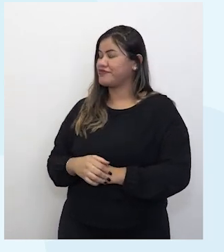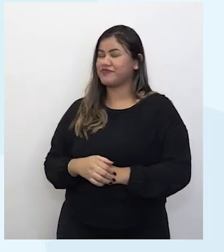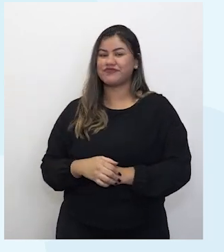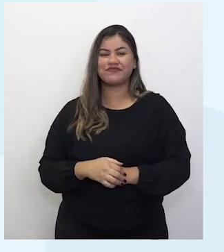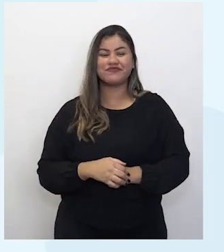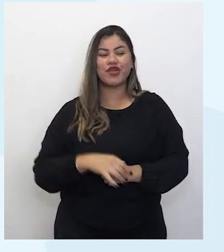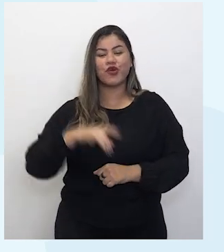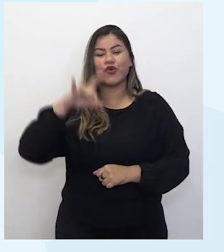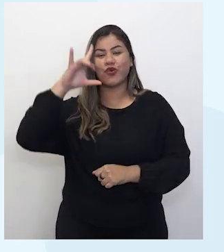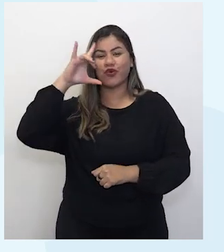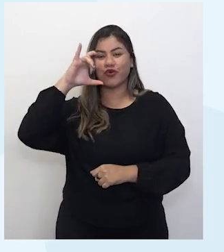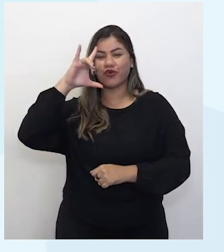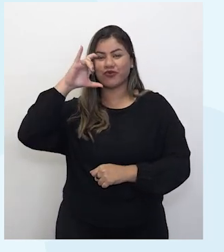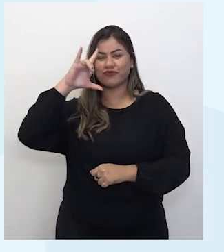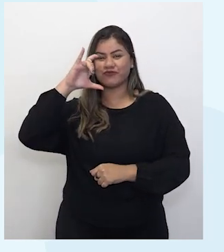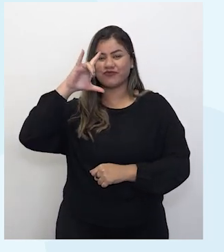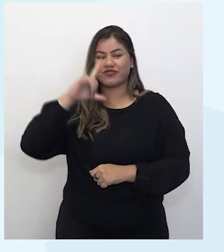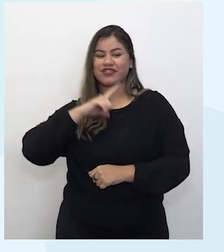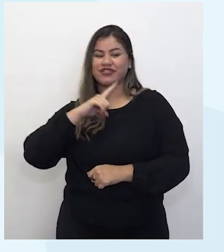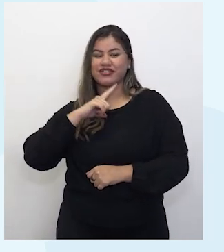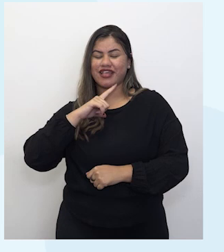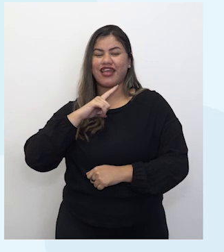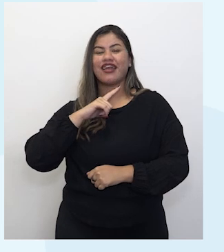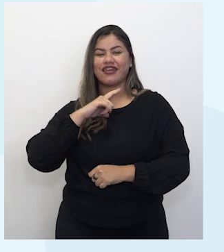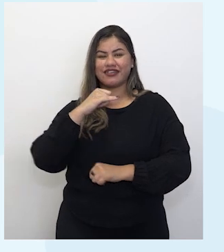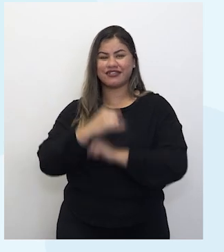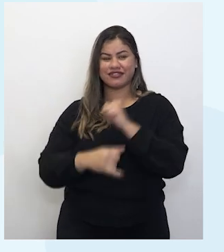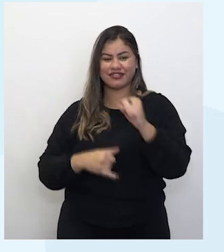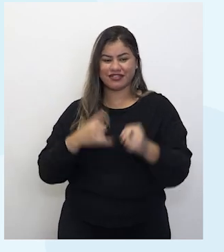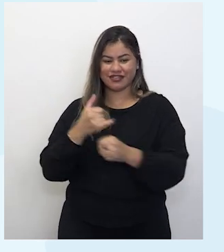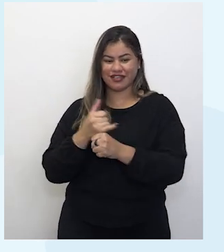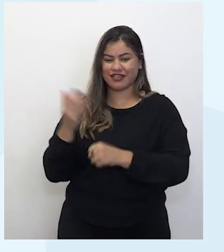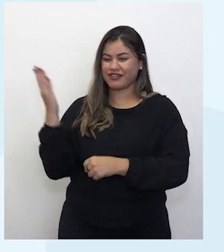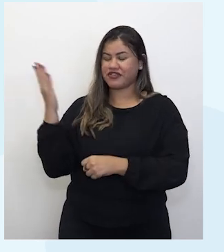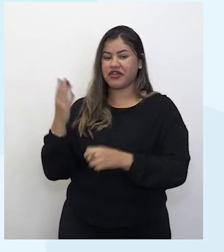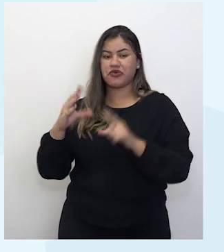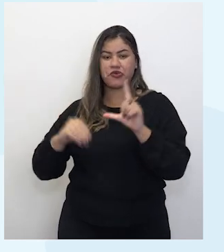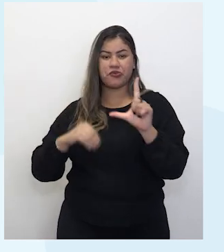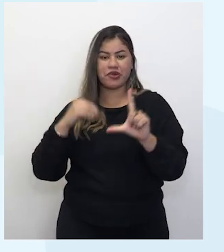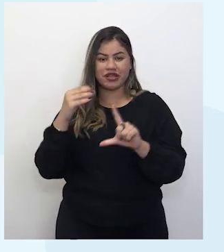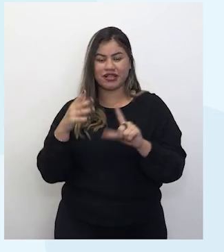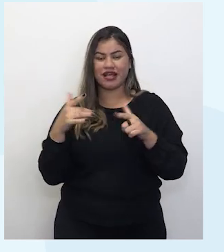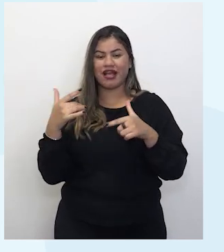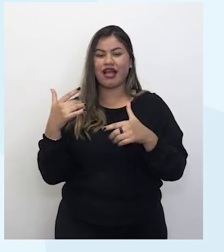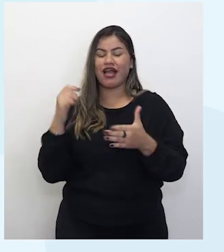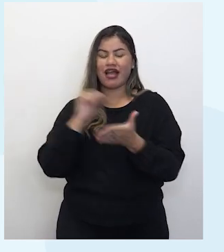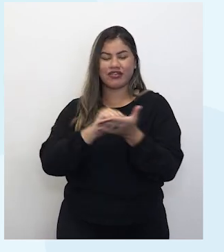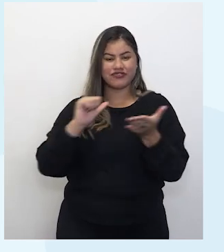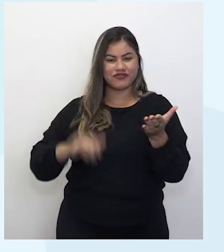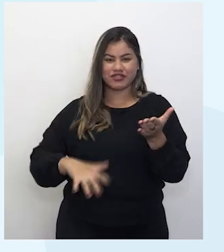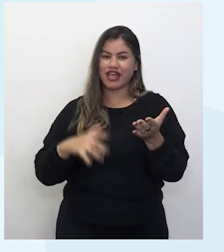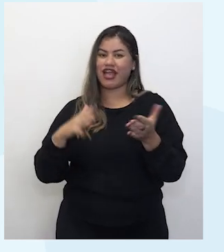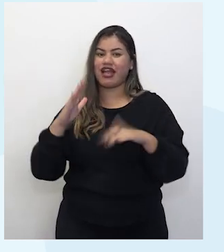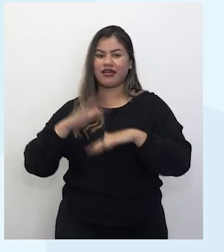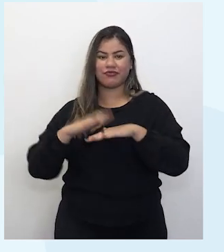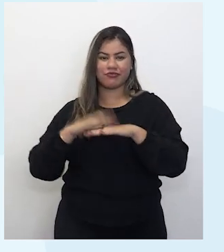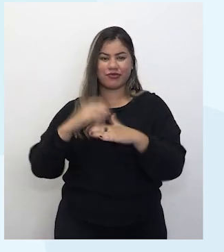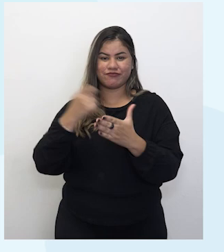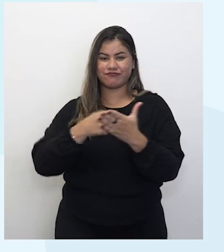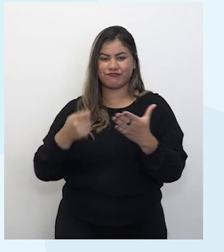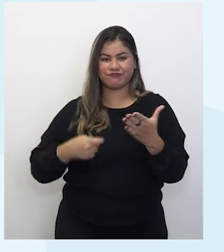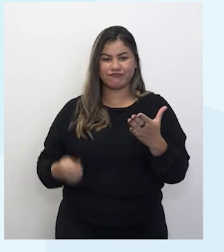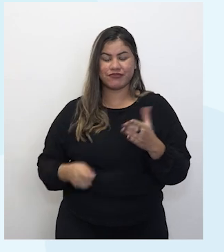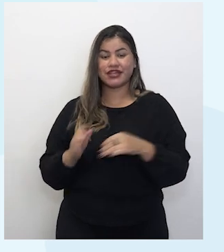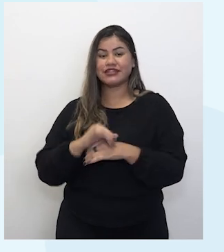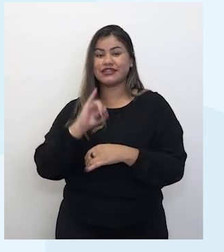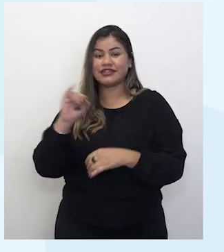nossa página na internet, para vocês compartilharem os trabalhos dos alunos, as tarefas. Se algum